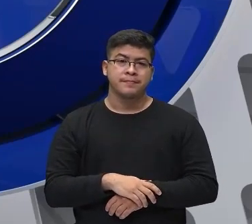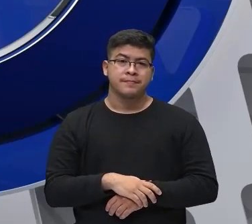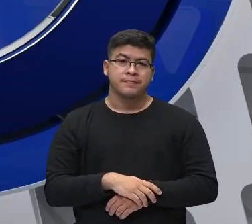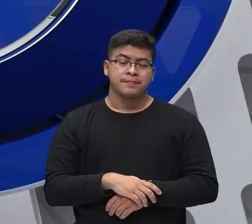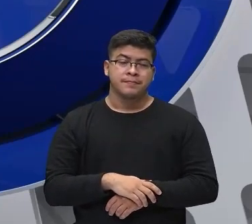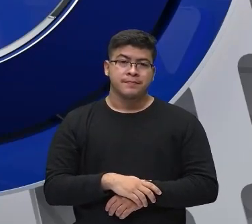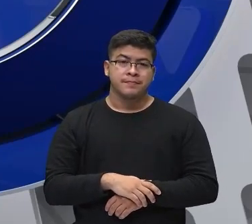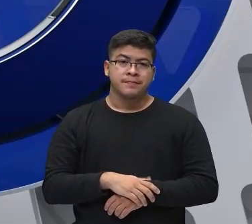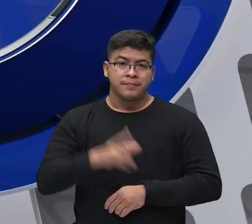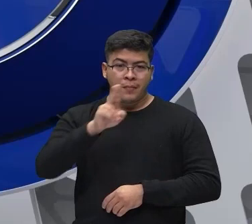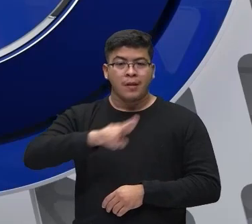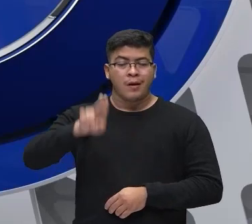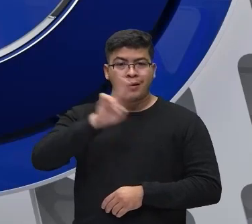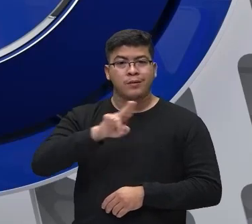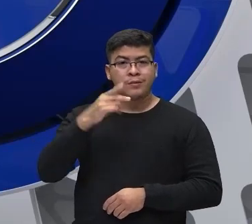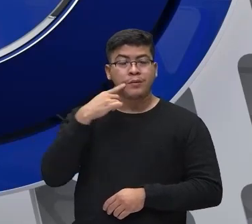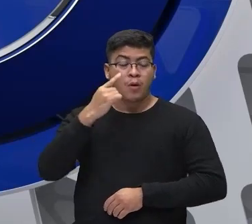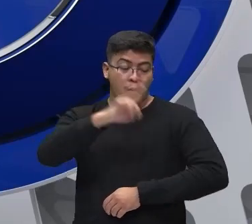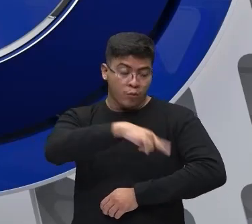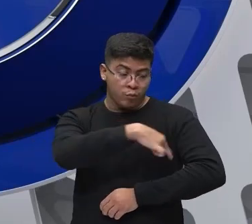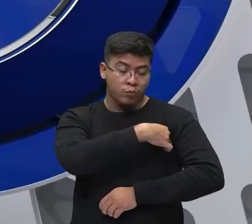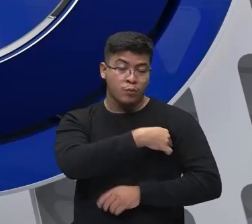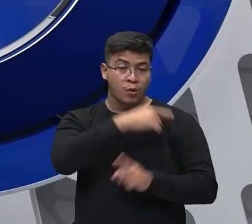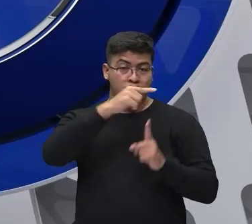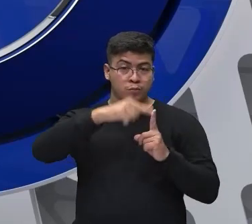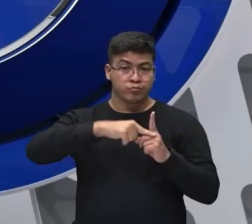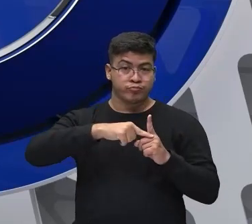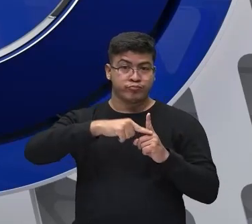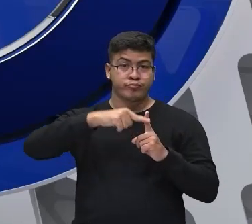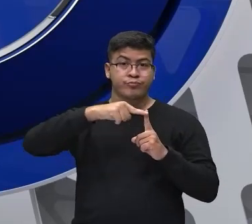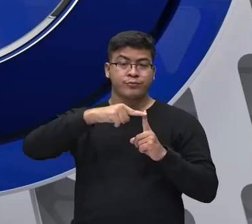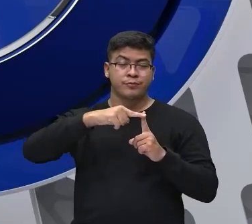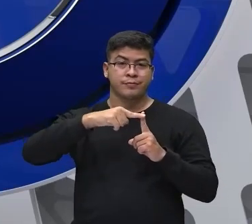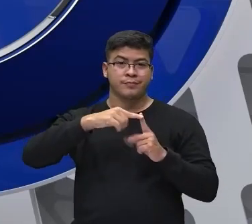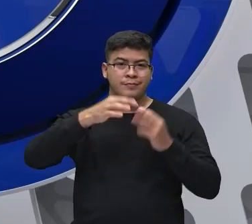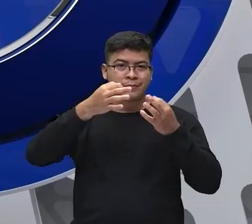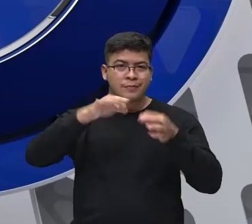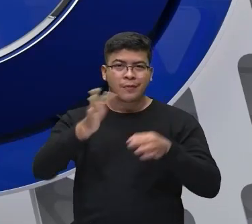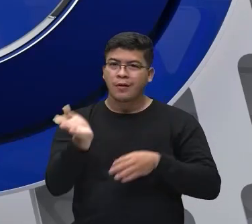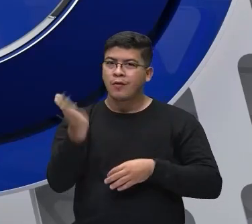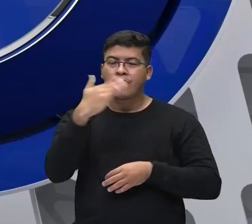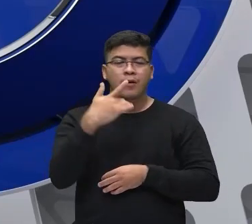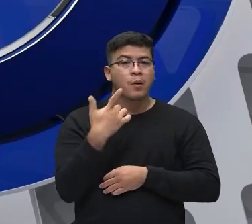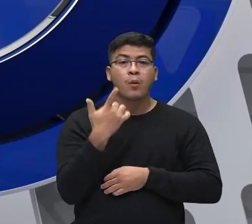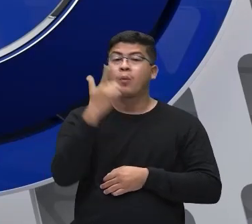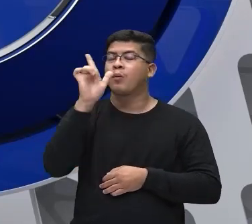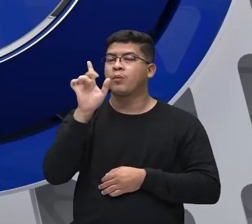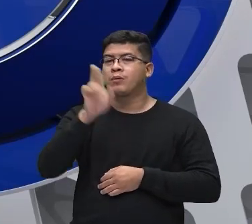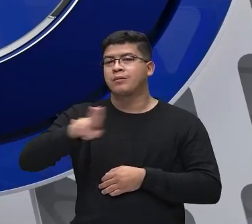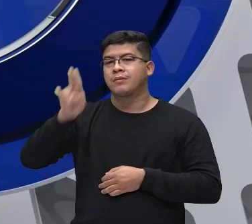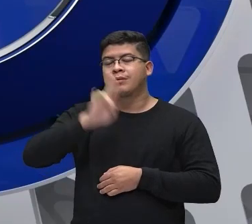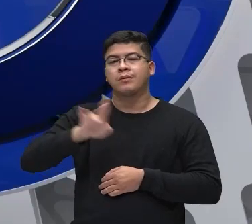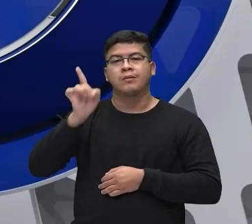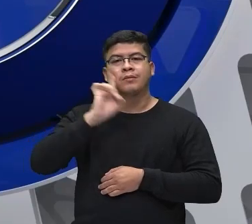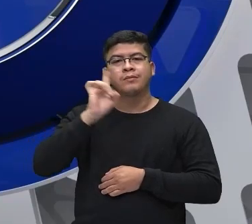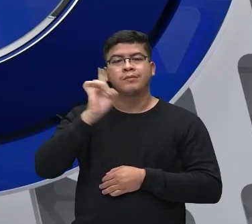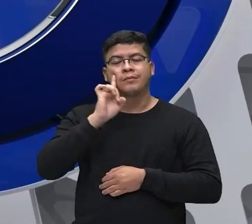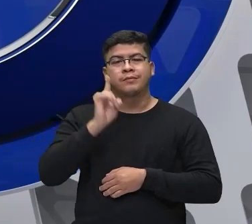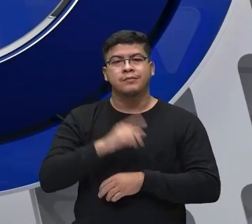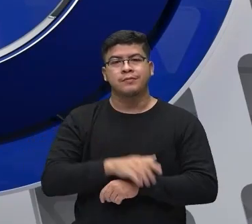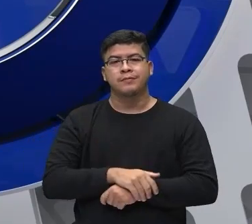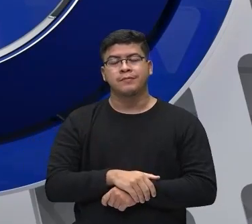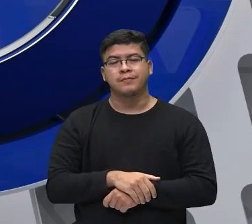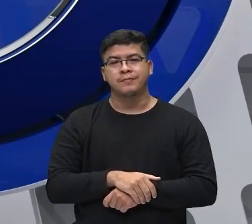instrumento utilizado para medir a temperatura. Vamos a outra usabilidade da